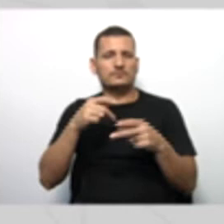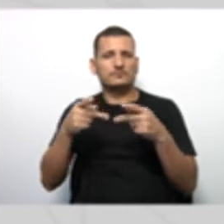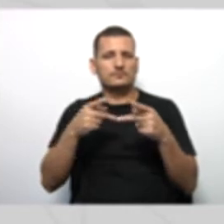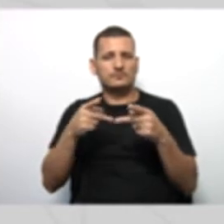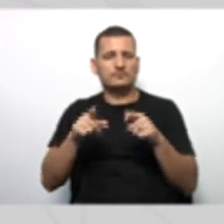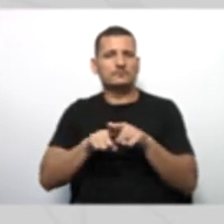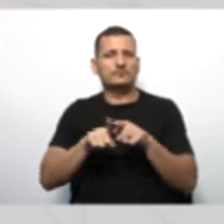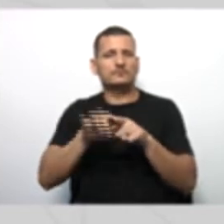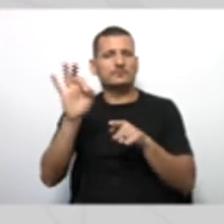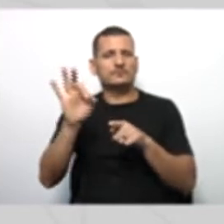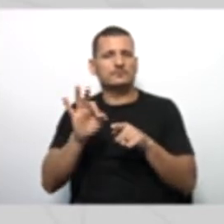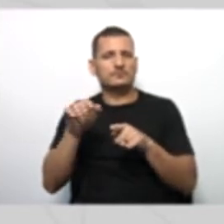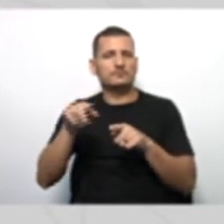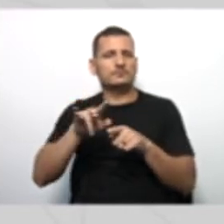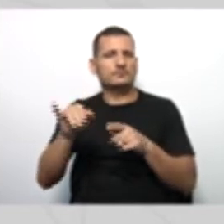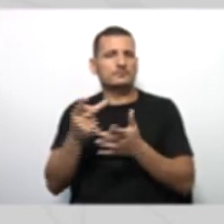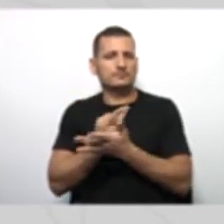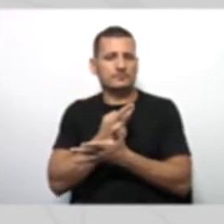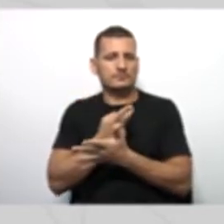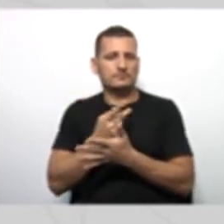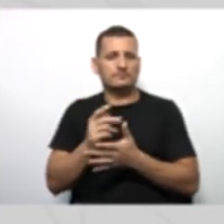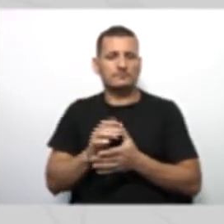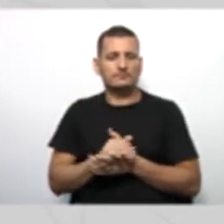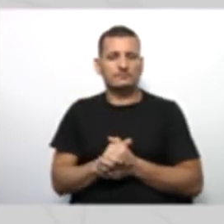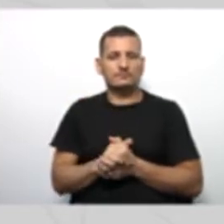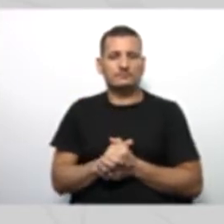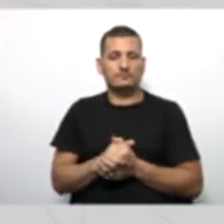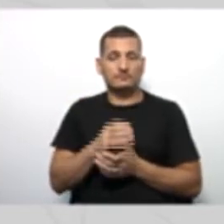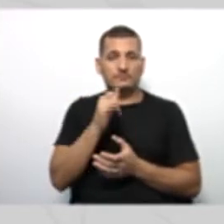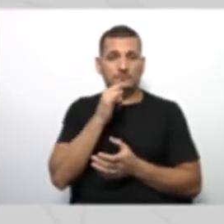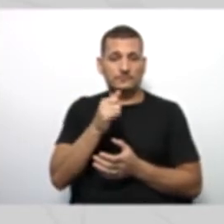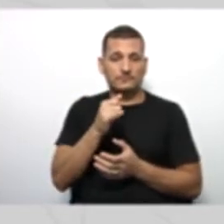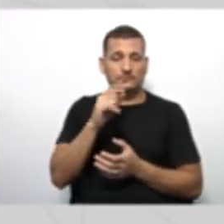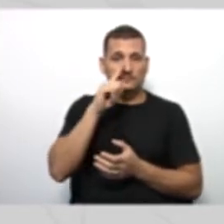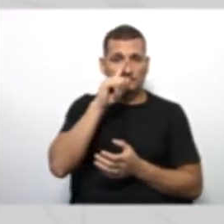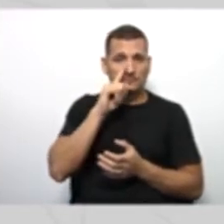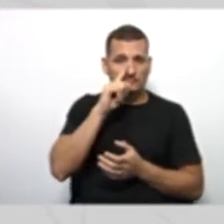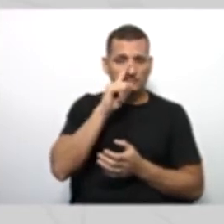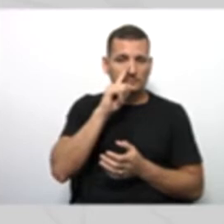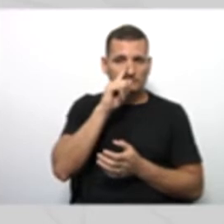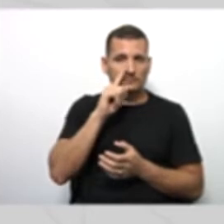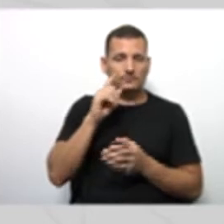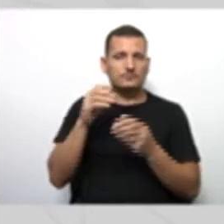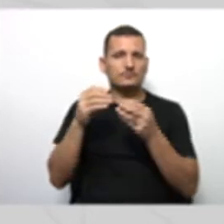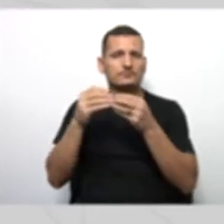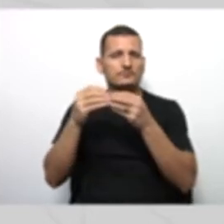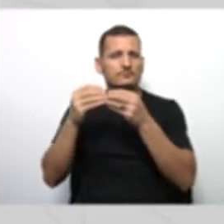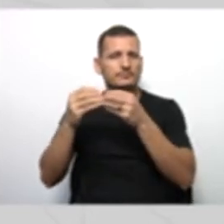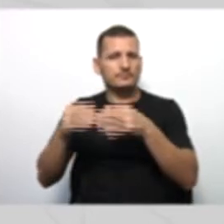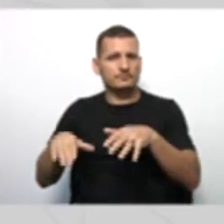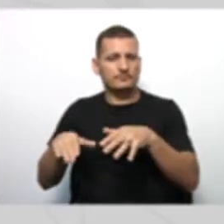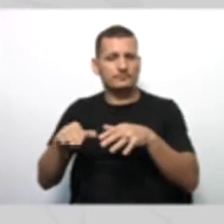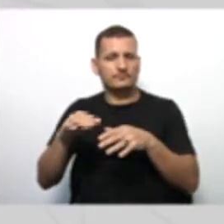faço essa questão do impacto, levanto o impacto, levanto a probabilidade, eu vou jogar isso tudo